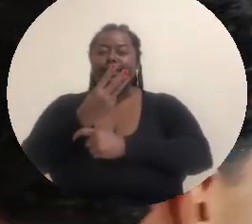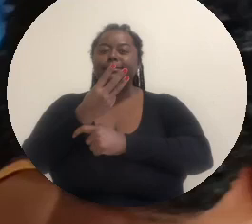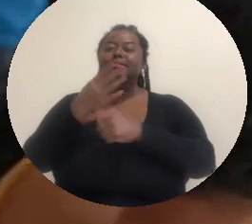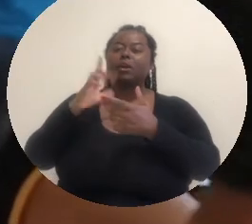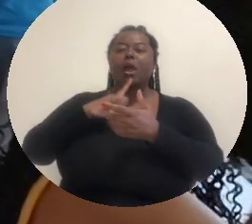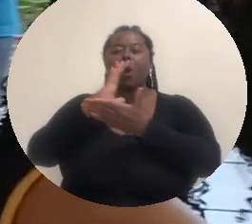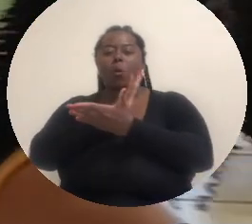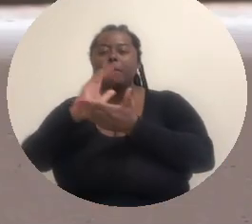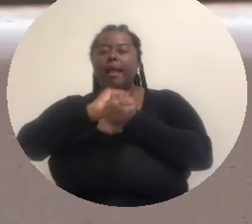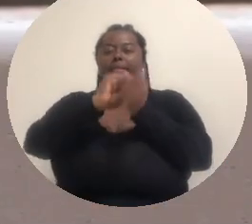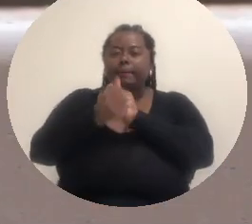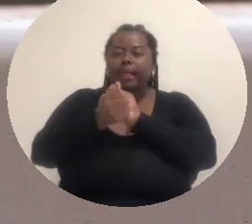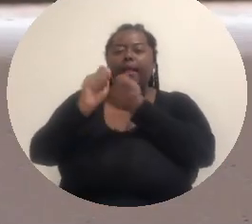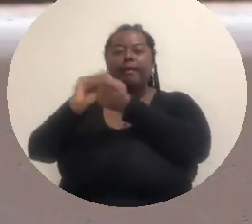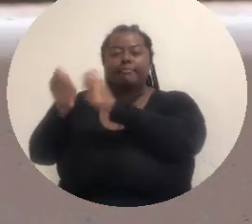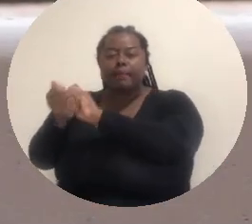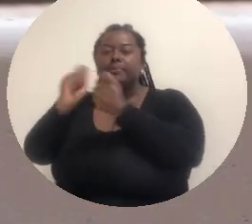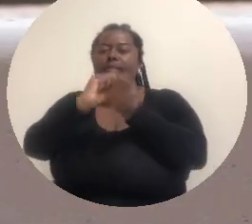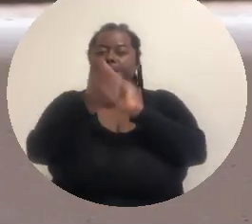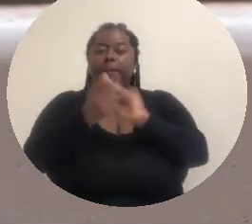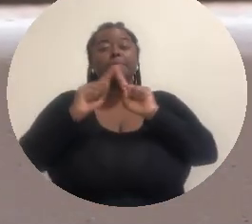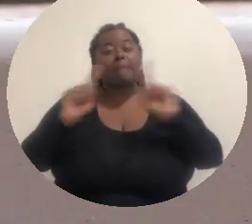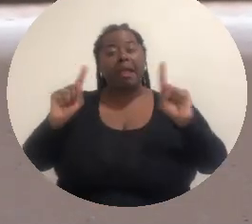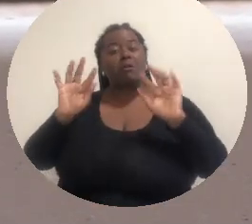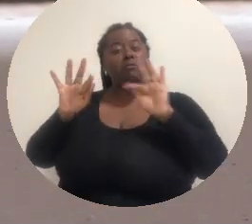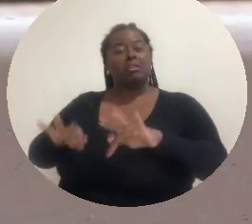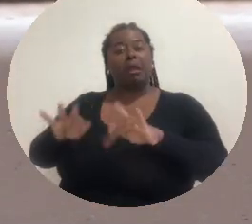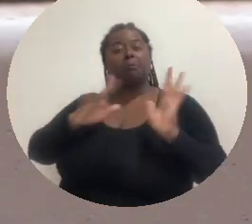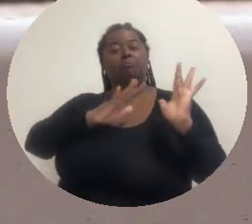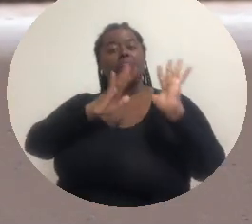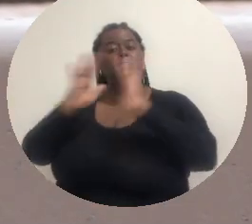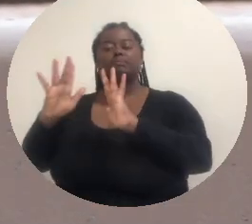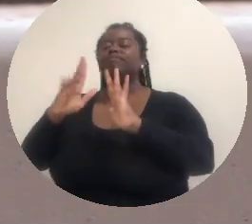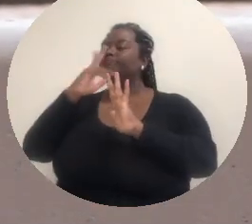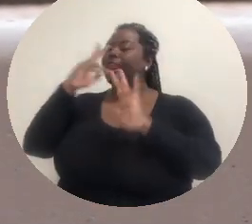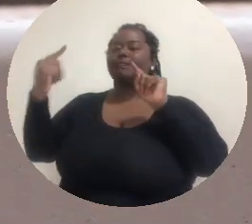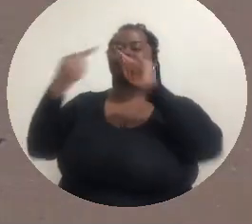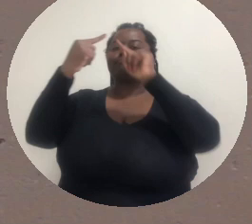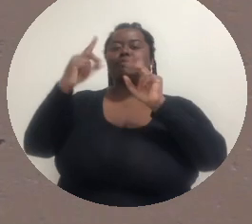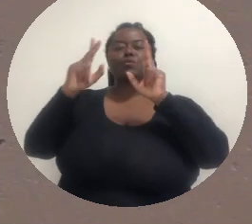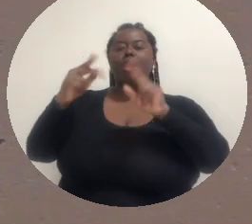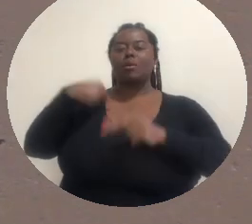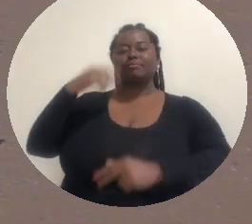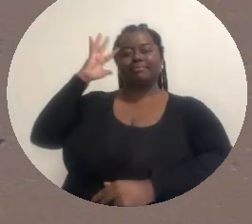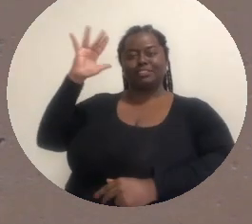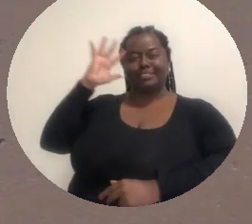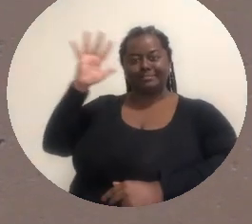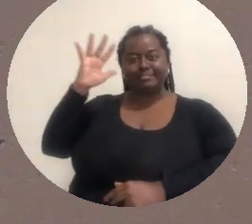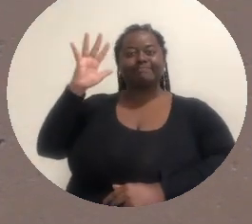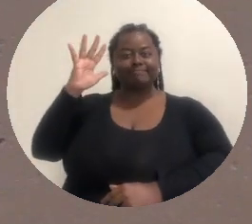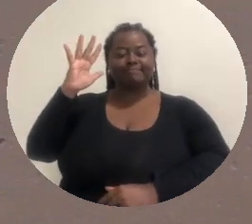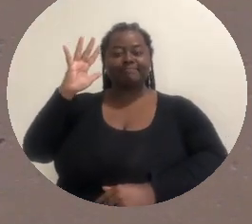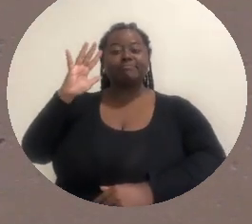tiveram que ser readaptadas, mas no final eu acho que ele ficou do jeito que eu imaginava. Eu acho que, por mais